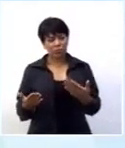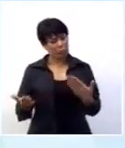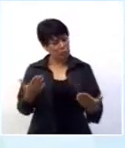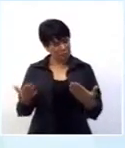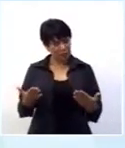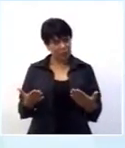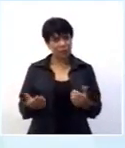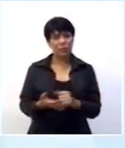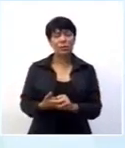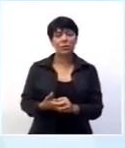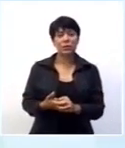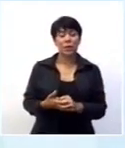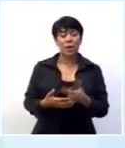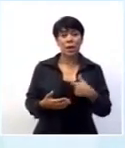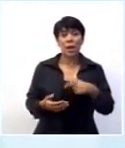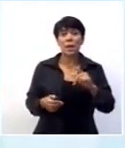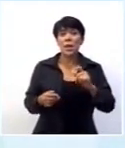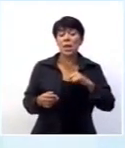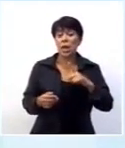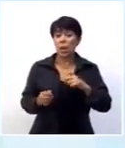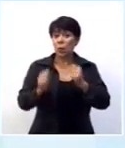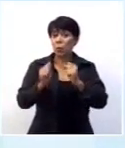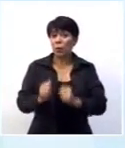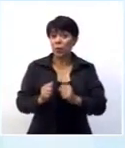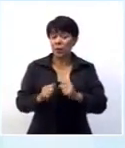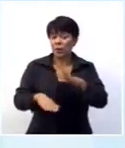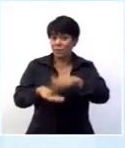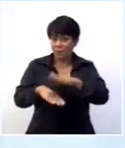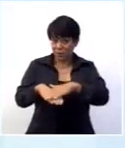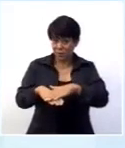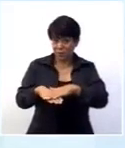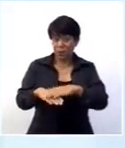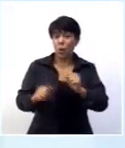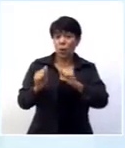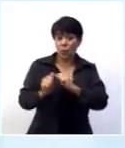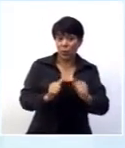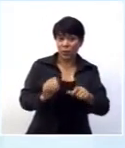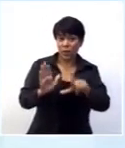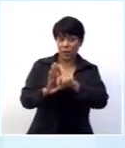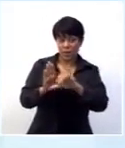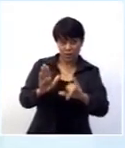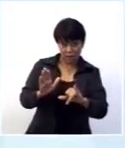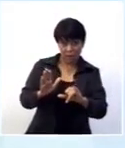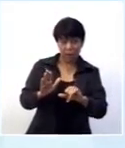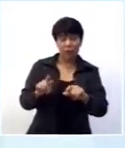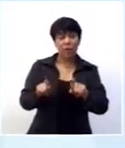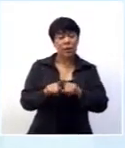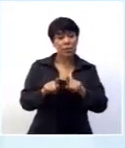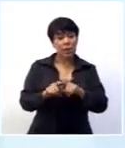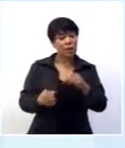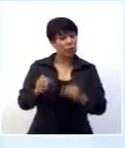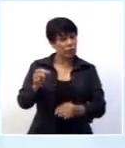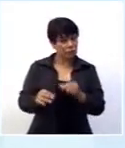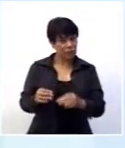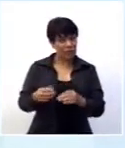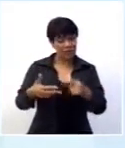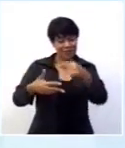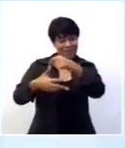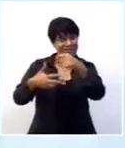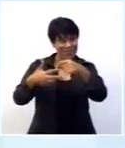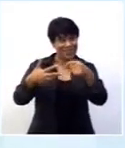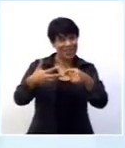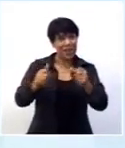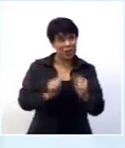ele concentra nas mãos dele o poder executivo, o poder legislativo, o judiciário. Vocês lembram cada um